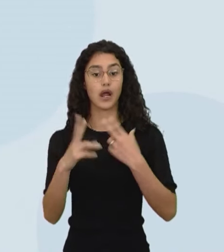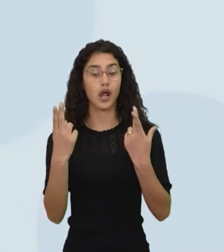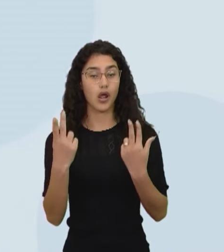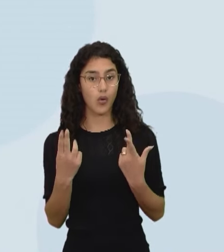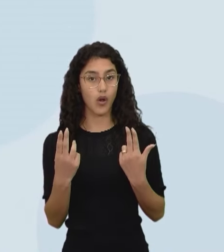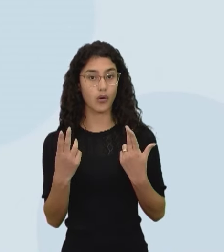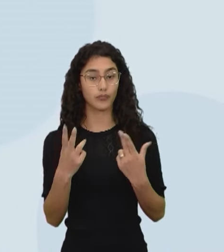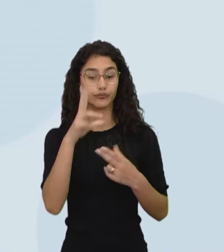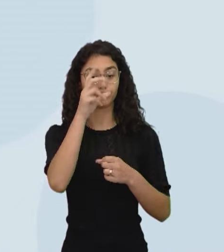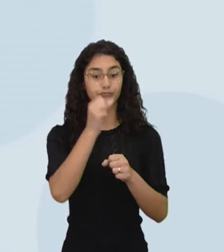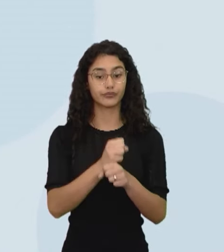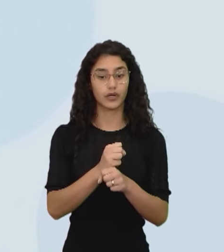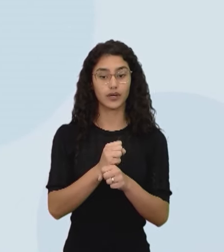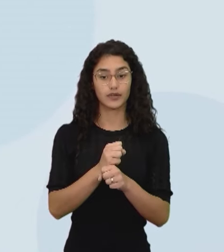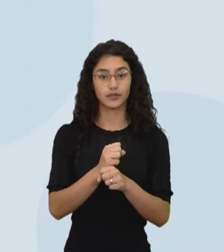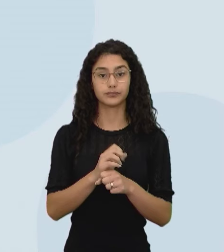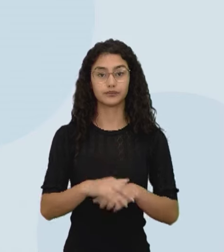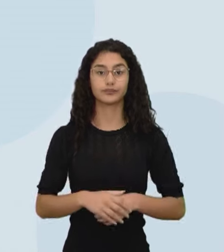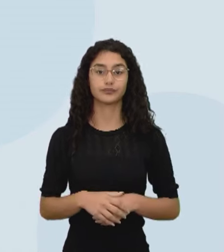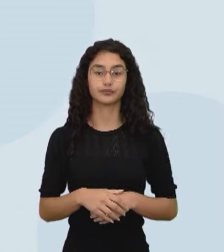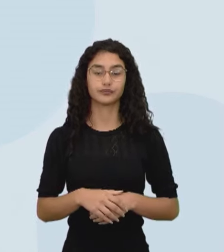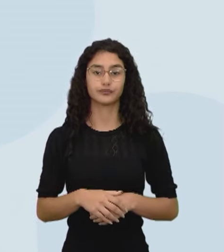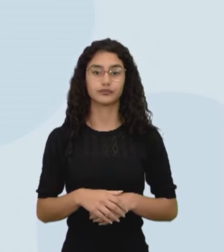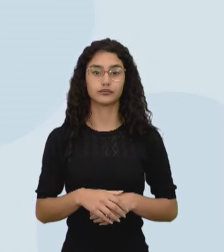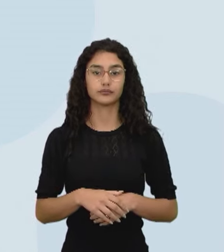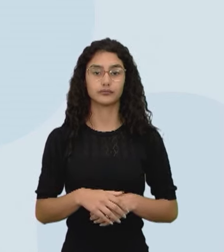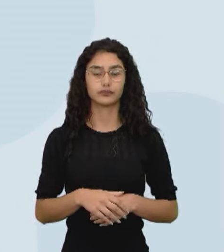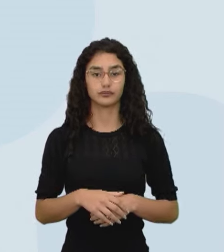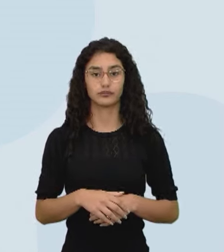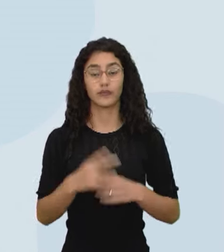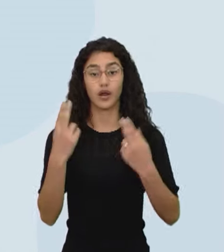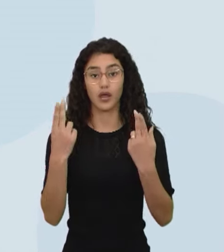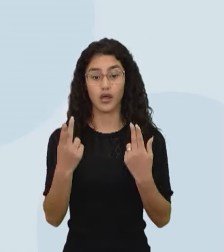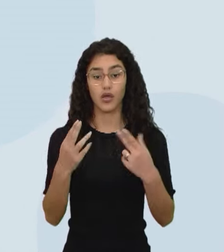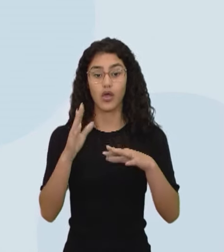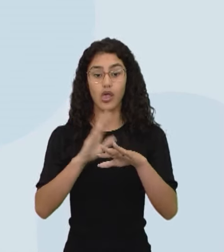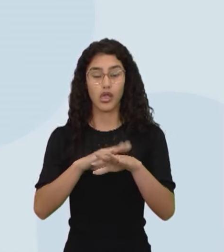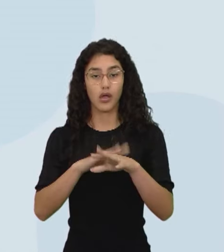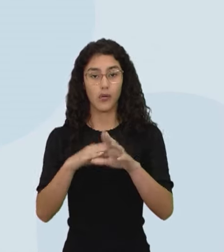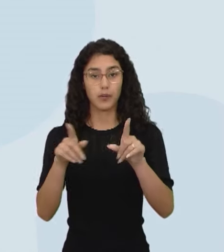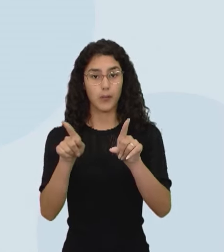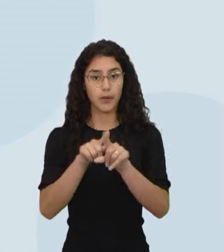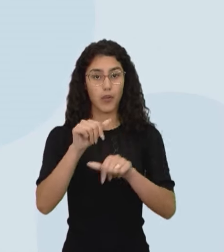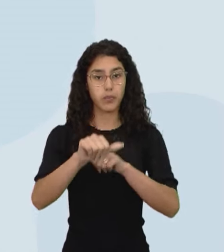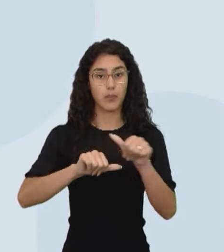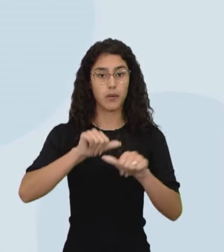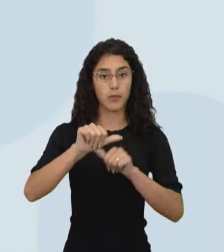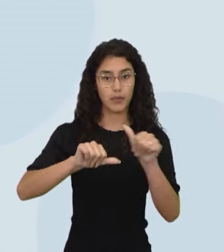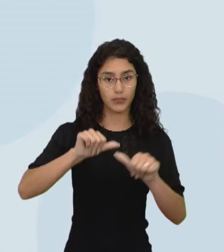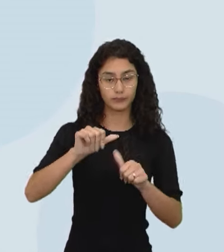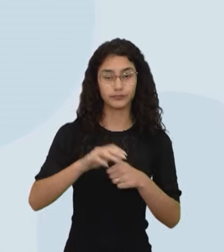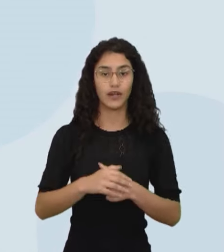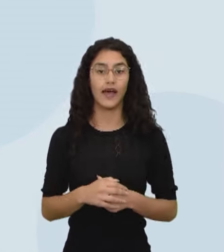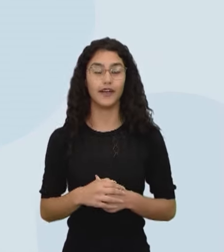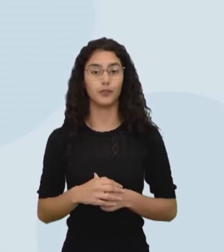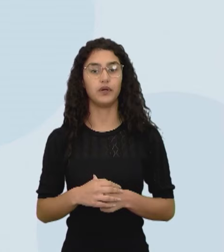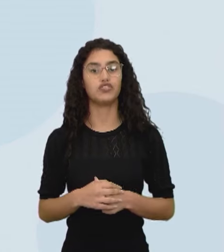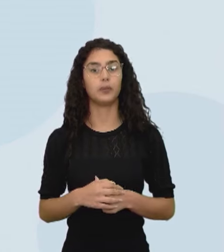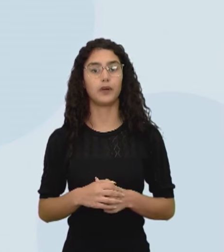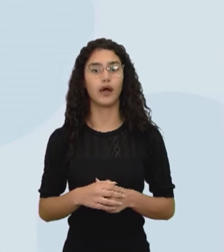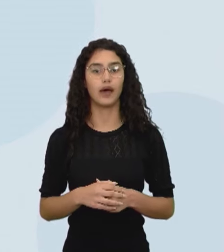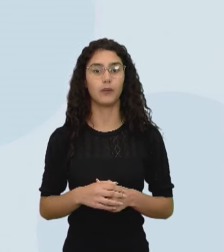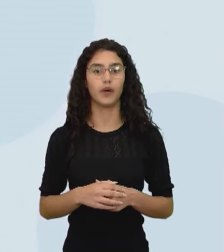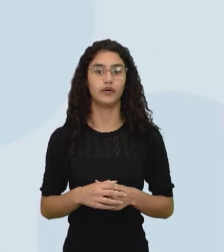intensidade. As ações mútuas de dois corpos, um sobre o outro, são sempre iguais e dirigidas em sentidos opostos. Mais uma vez, é uma maneira